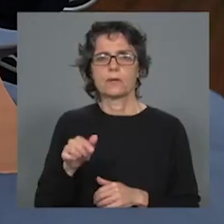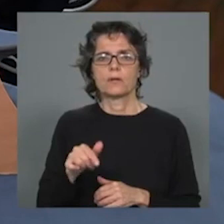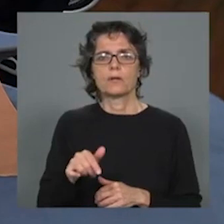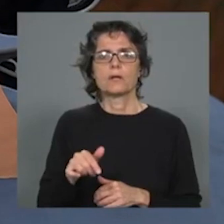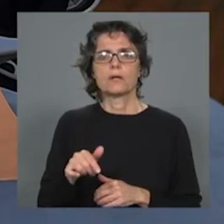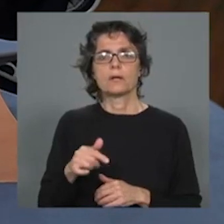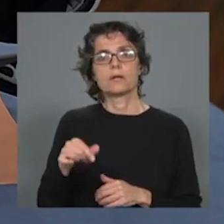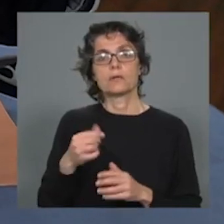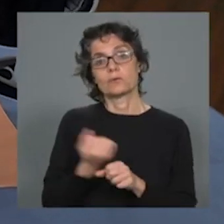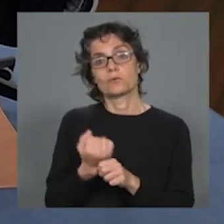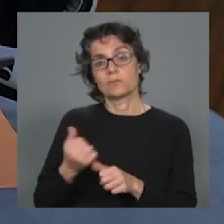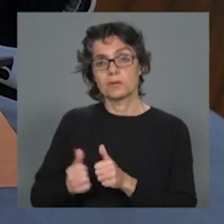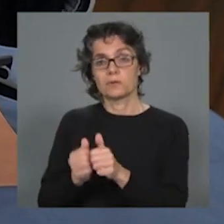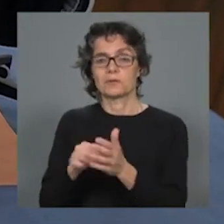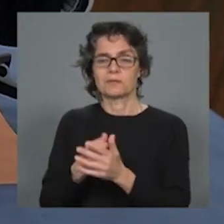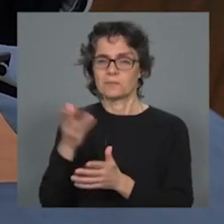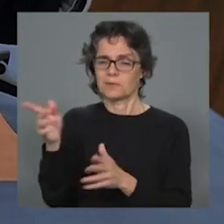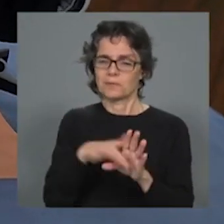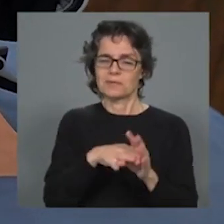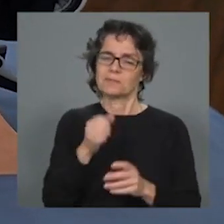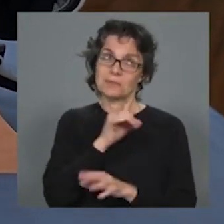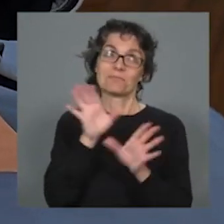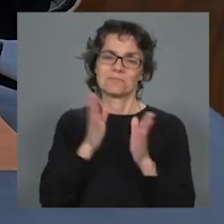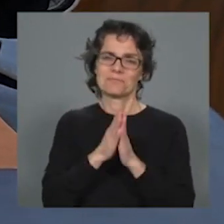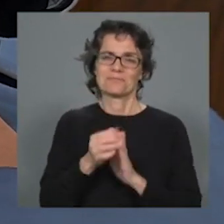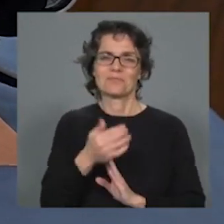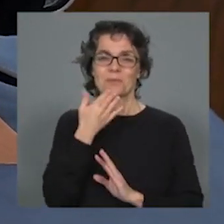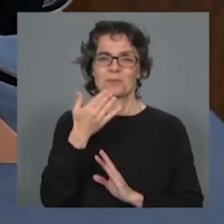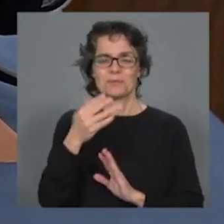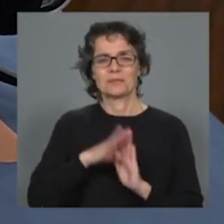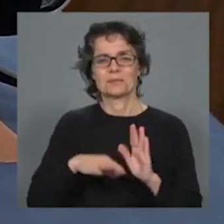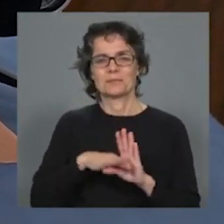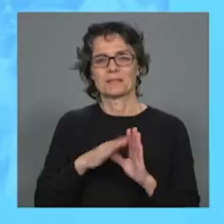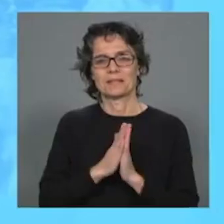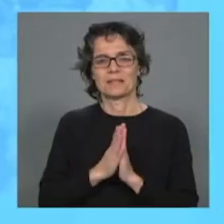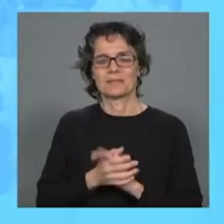Padre Zé Manuel vai participar. Se Deus quiser. Muito obrigado por ter estado aqui no programa Eclésia. Muito obrigado.